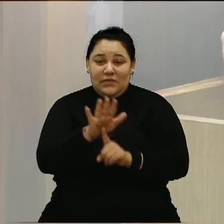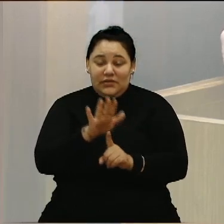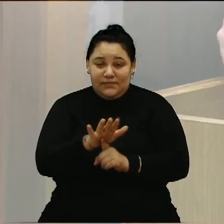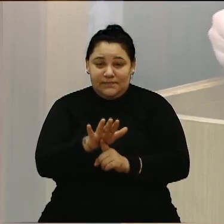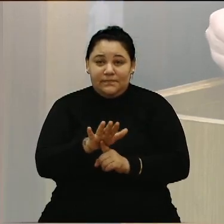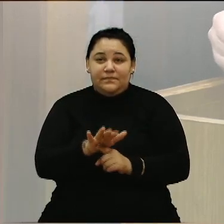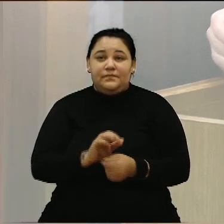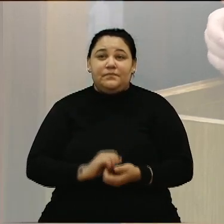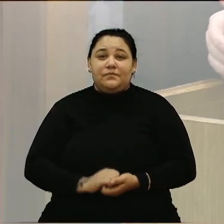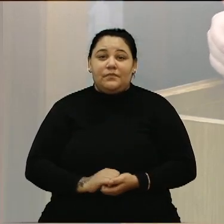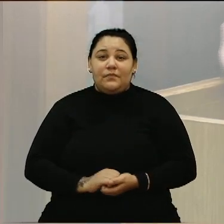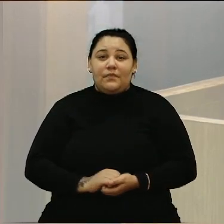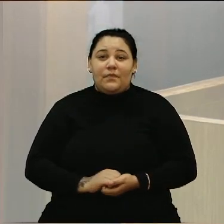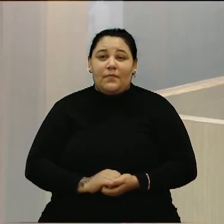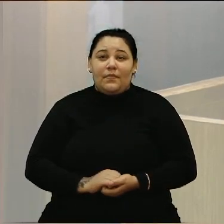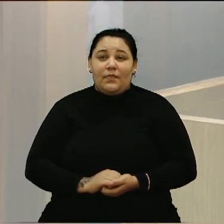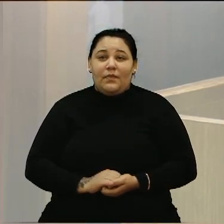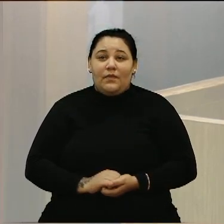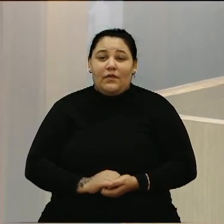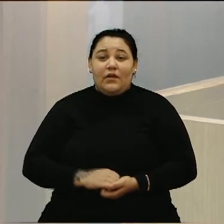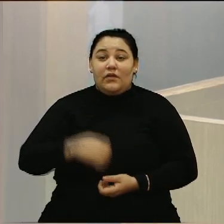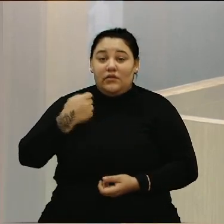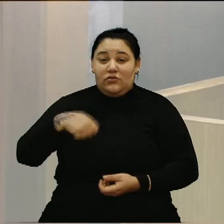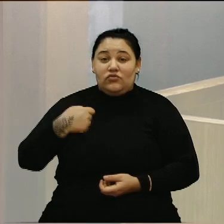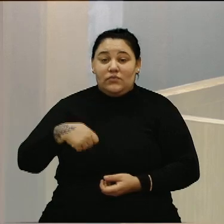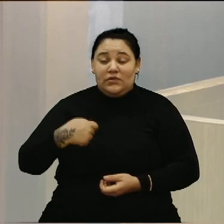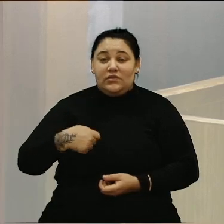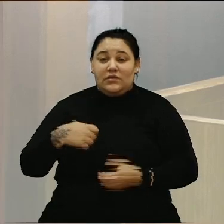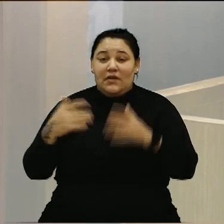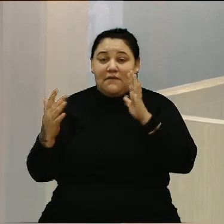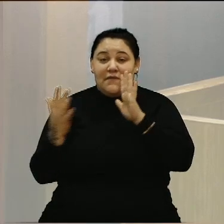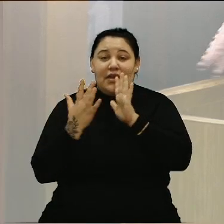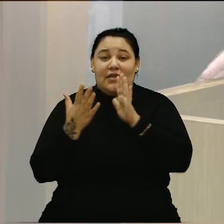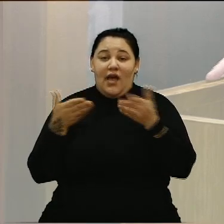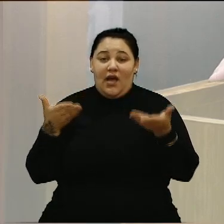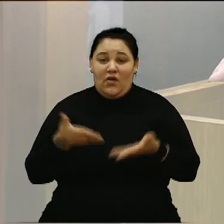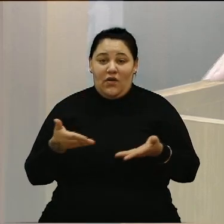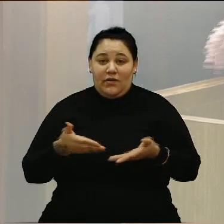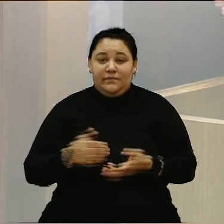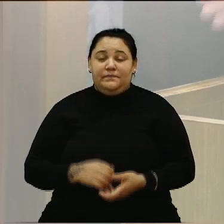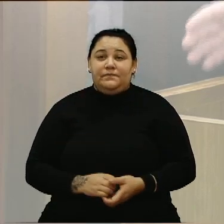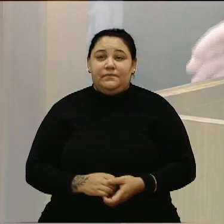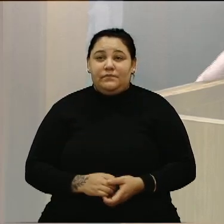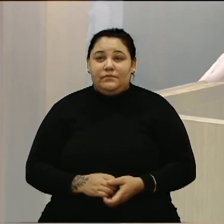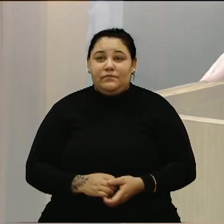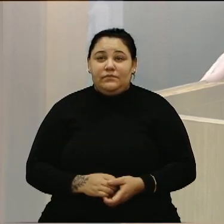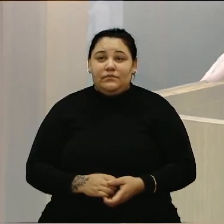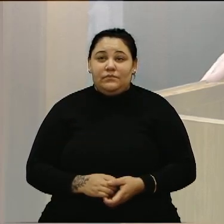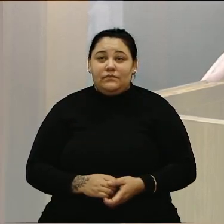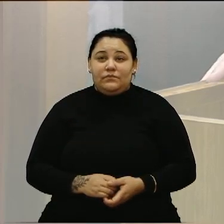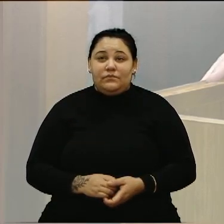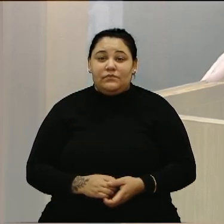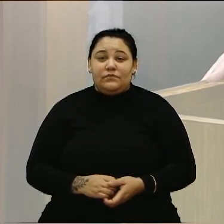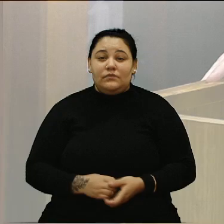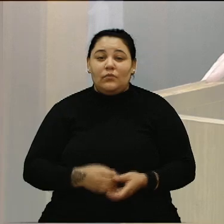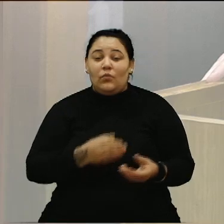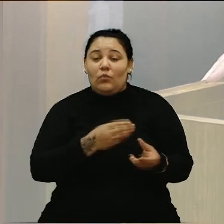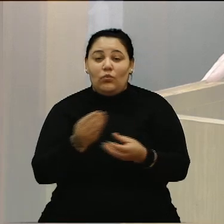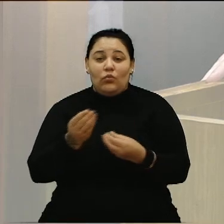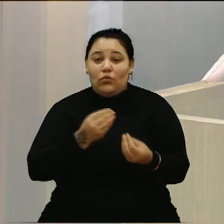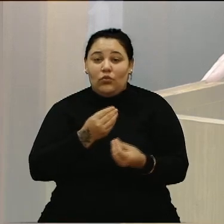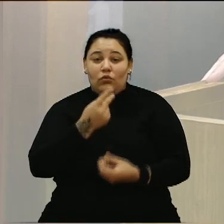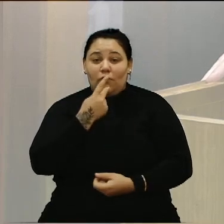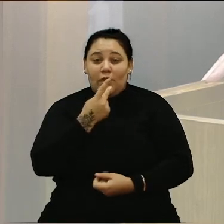e vamos ter que enfrentá-las a partir de agora. Muito se falou em prevenção, muito